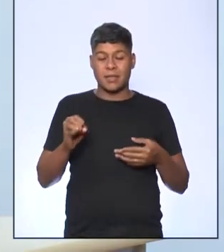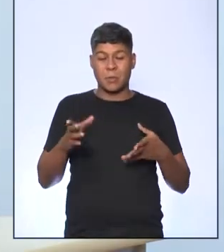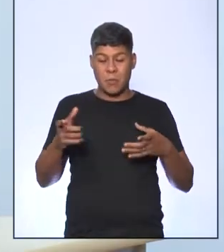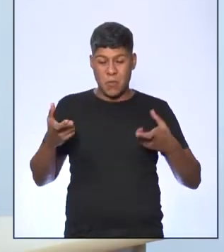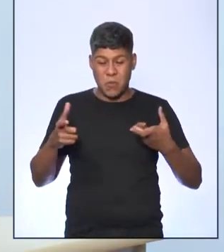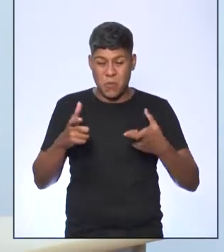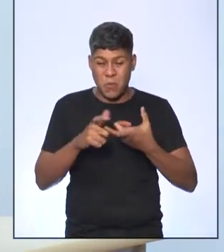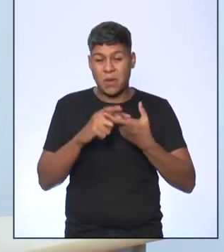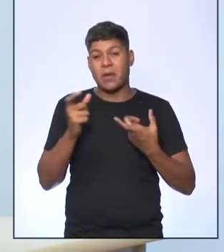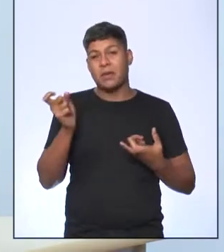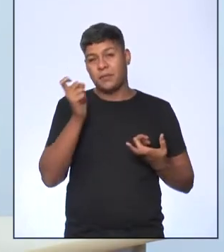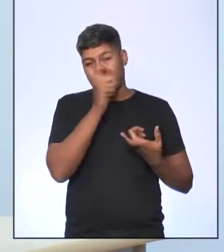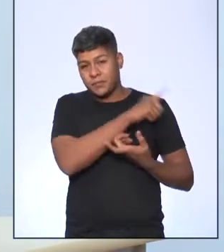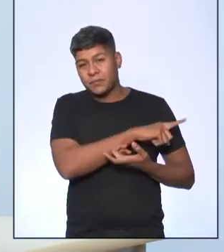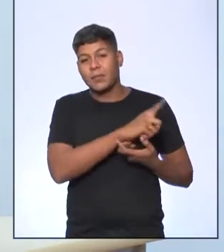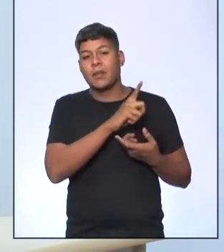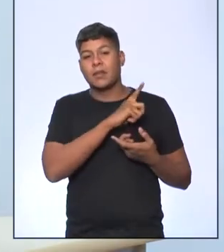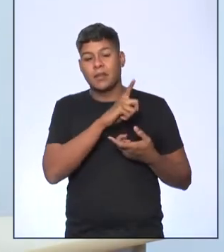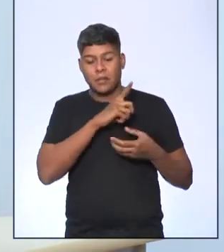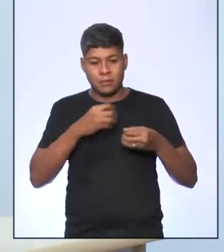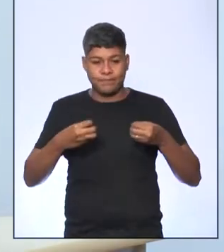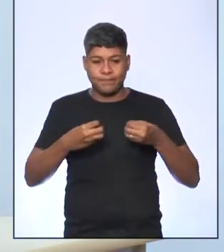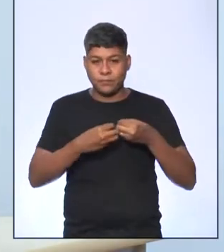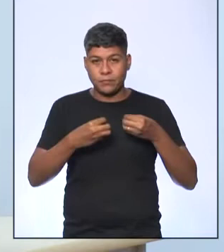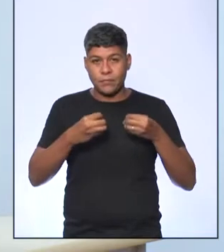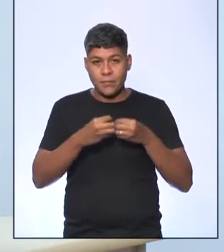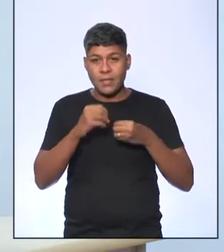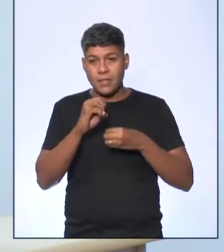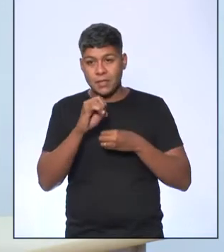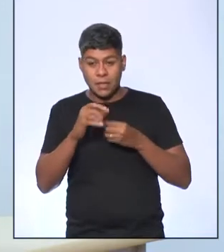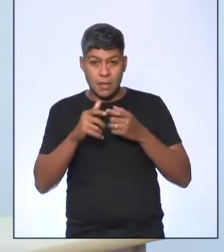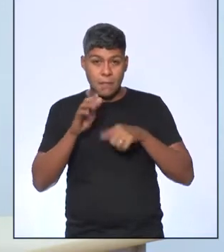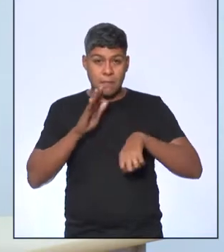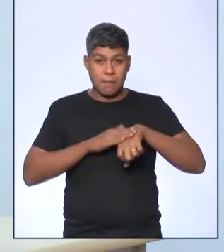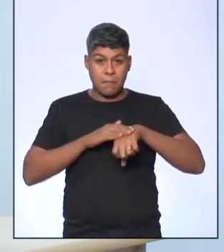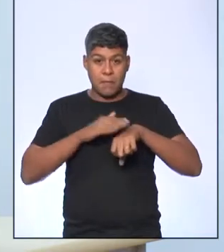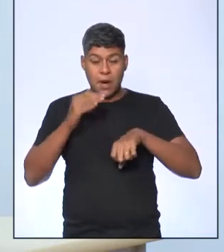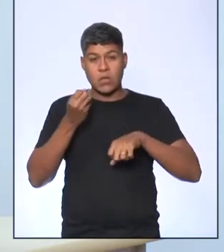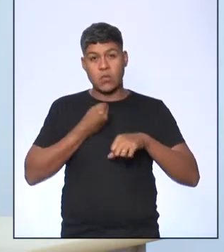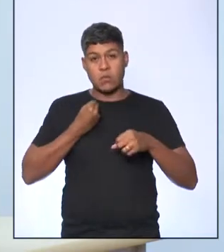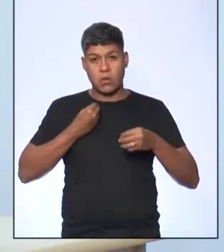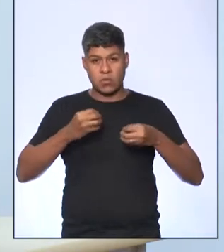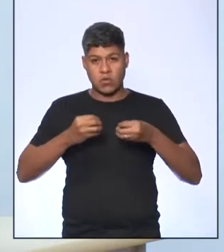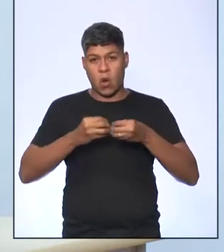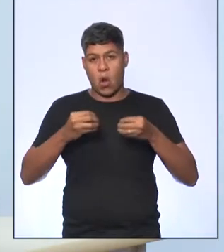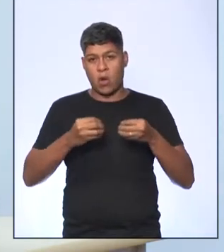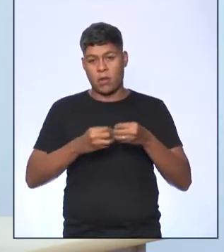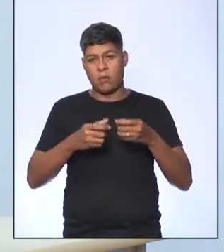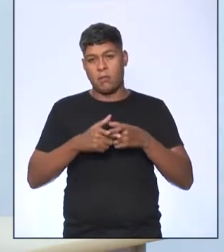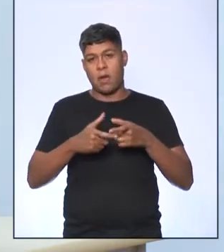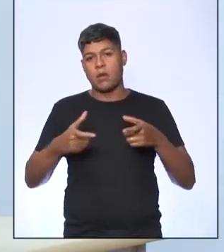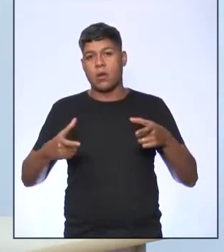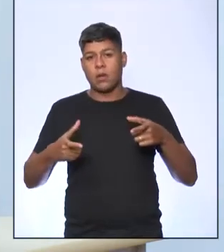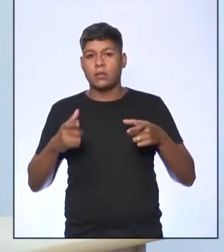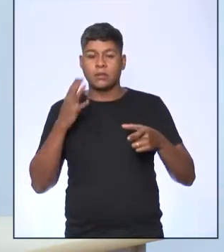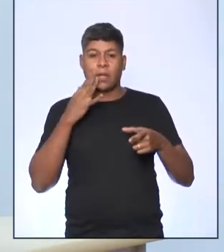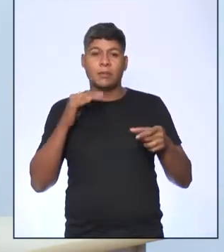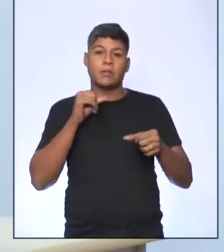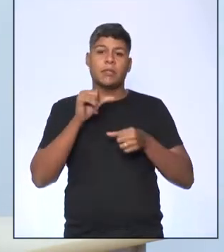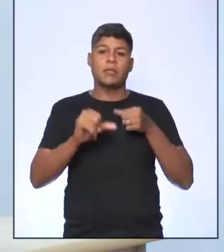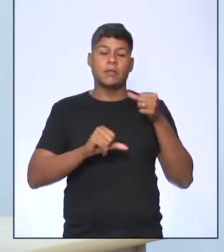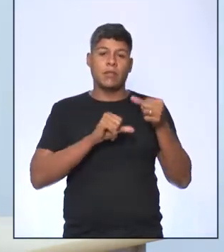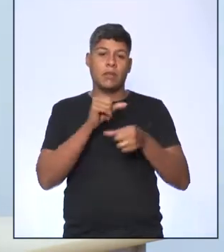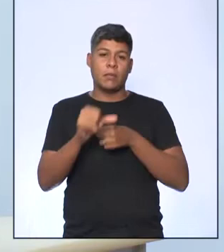é mais difícil que tenha choque. Se a minha concentração é maior, o número de choques ele é aumentado, né? Então, a minha transformação